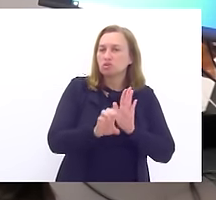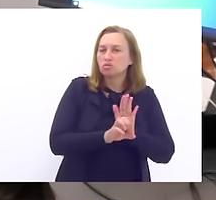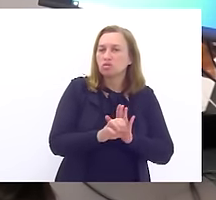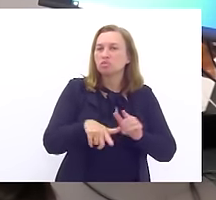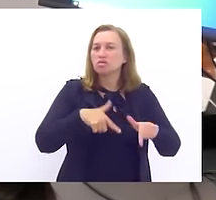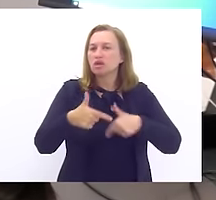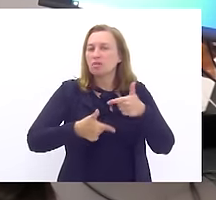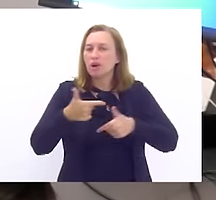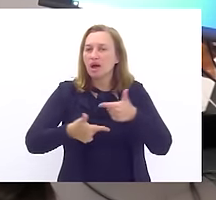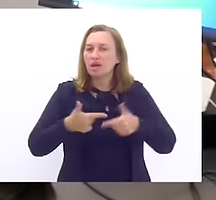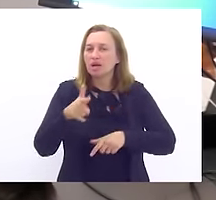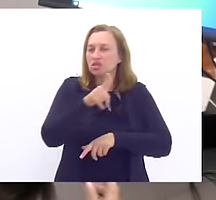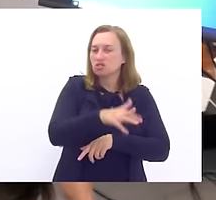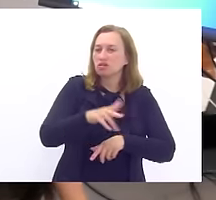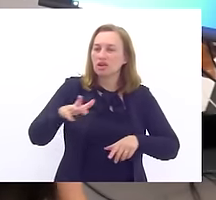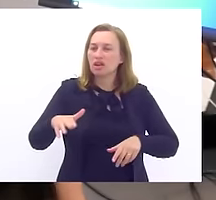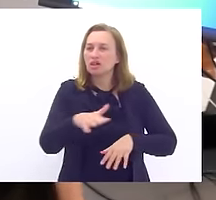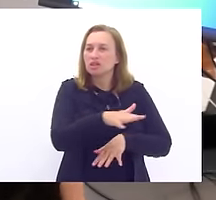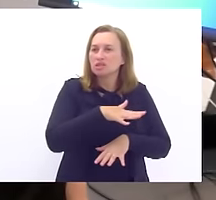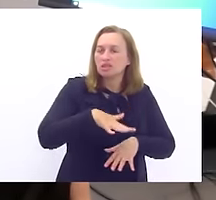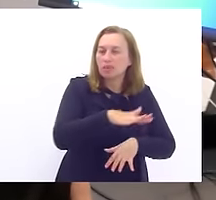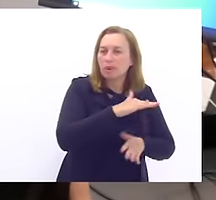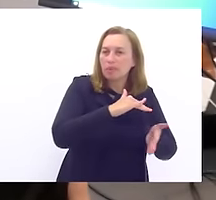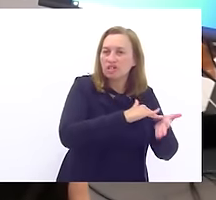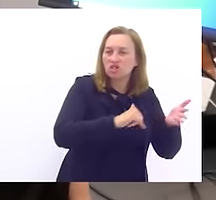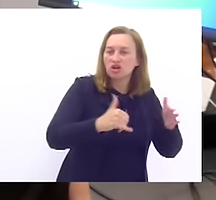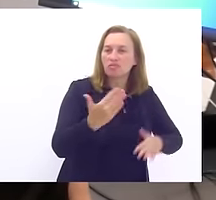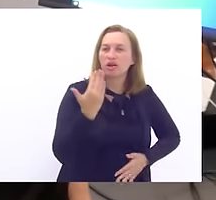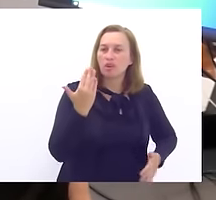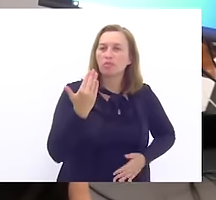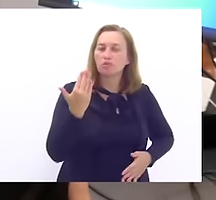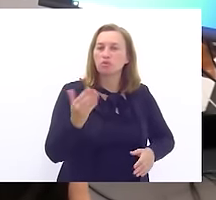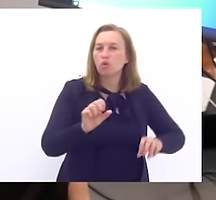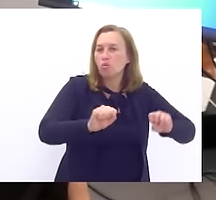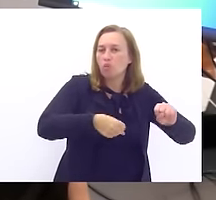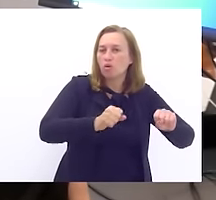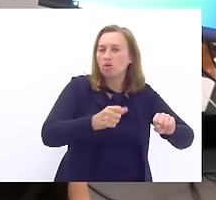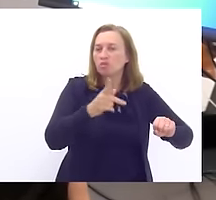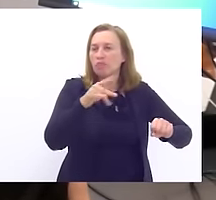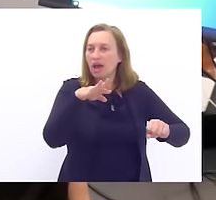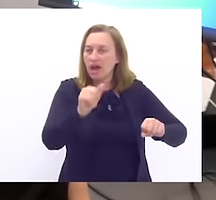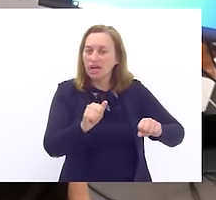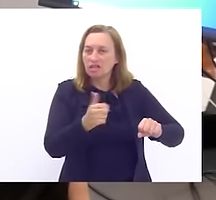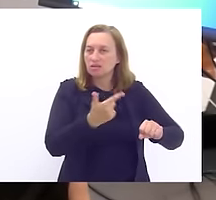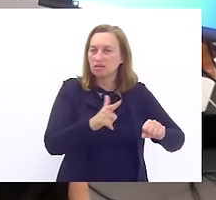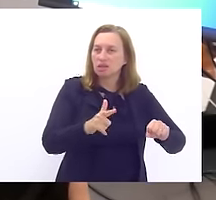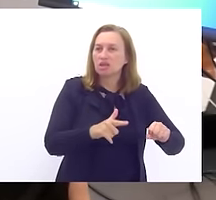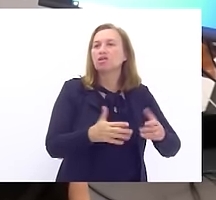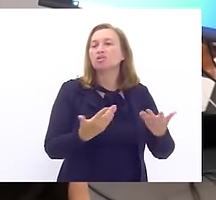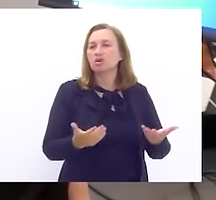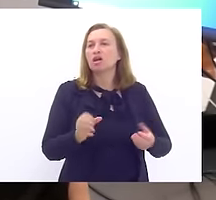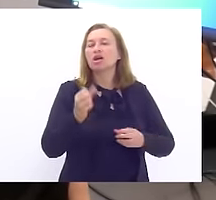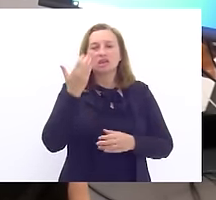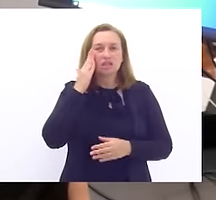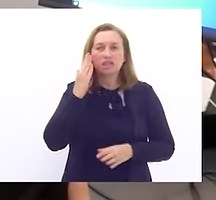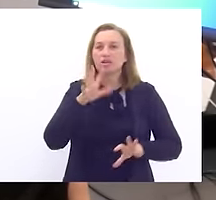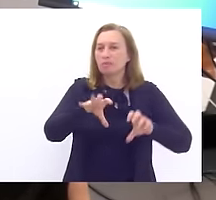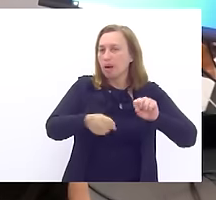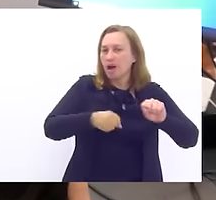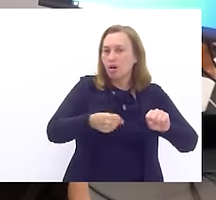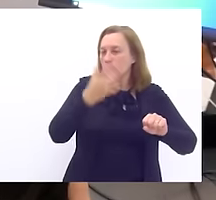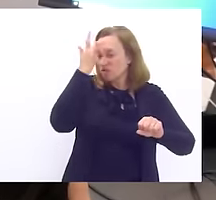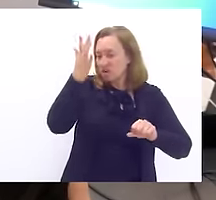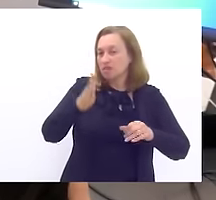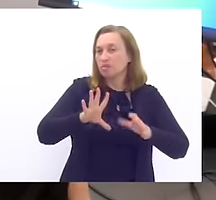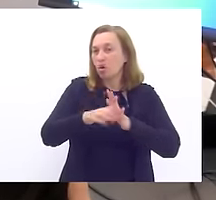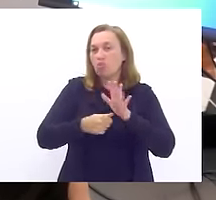é diferencial operação para tirar vagabundo moto irregular sem placa entendemos moto é uma maior vetor de crime para roupas para